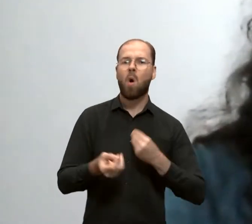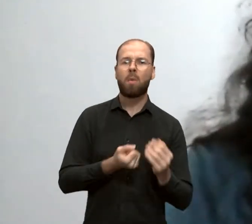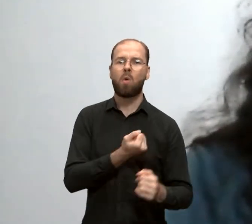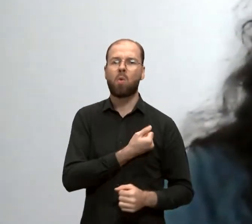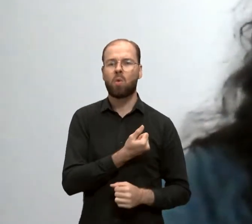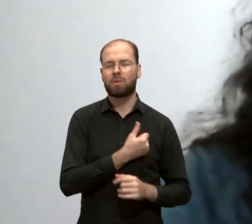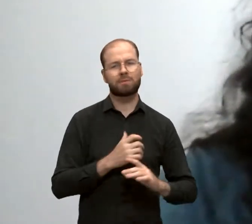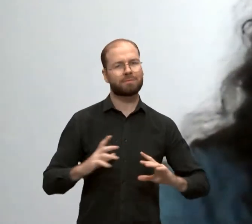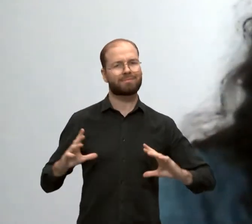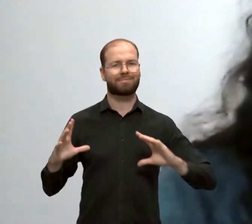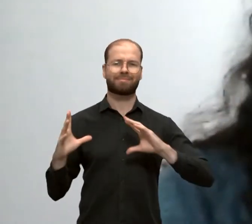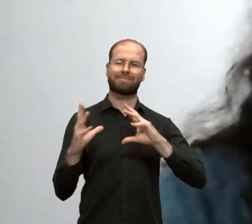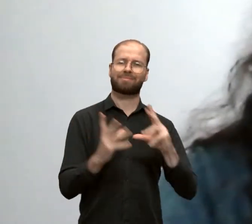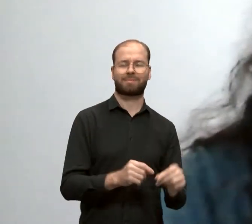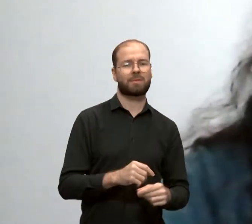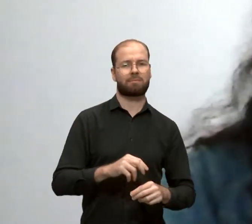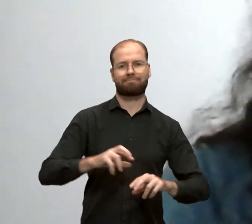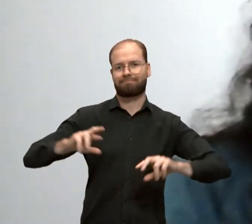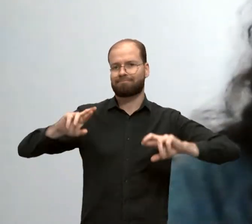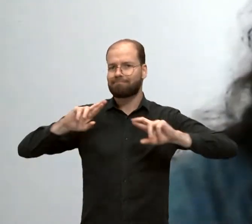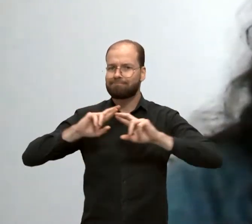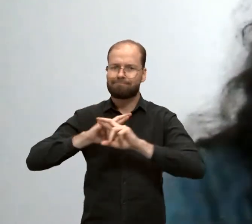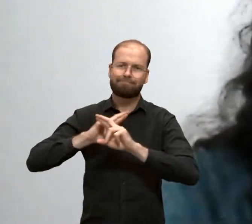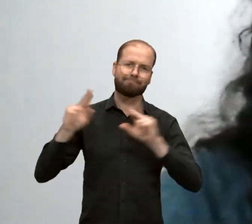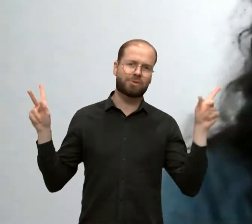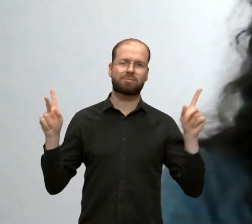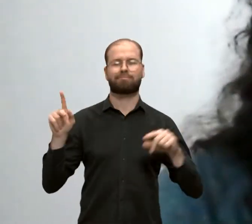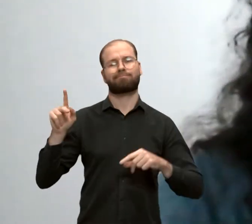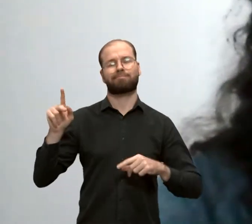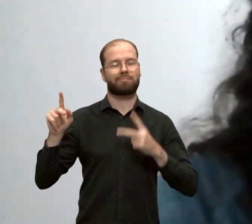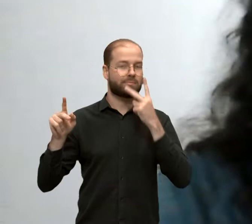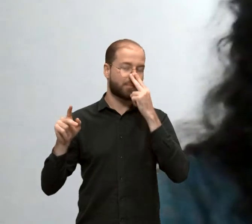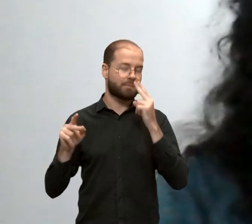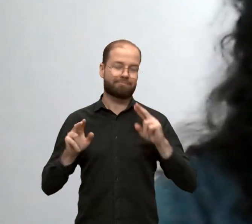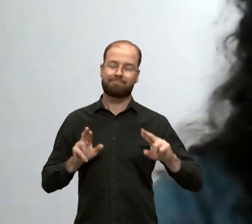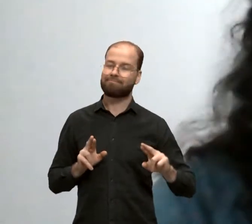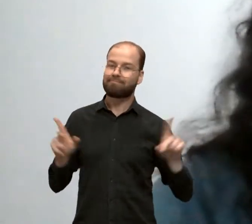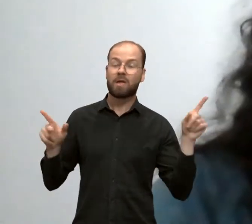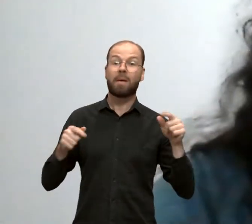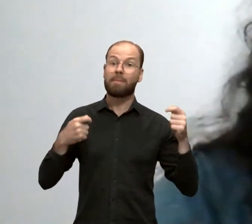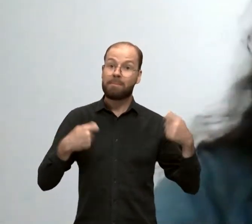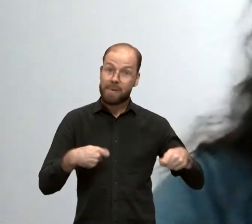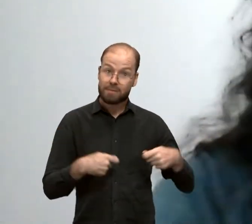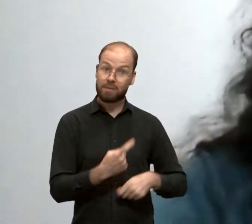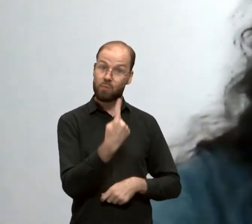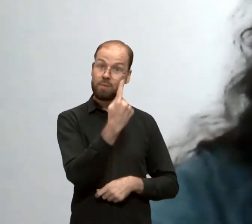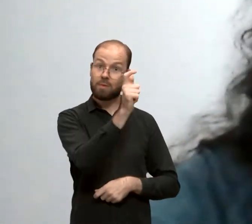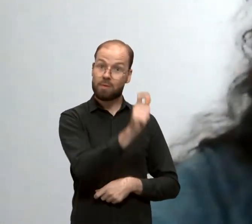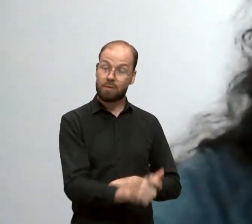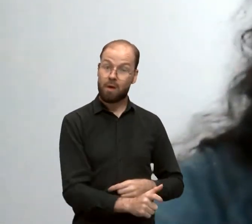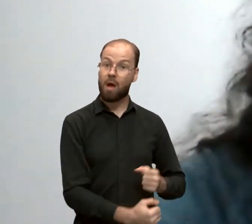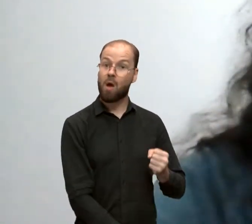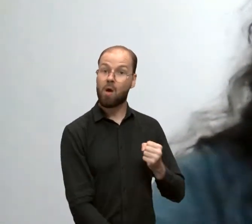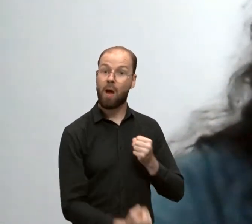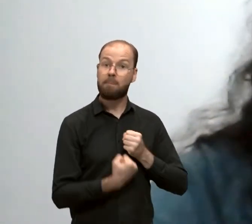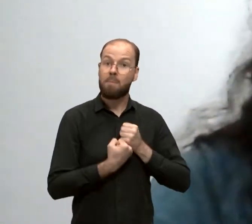tudo é muito diferente, aí ter alguém para te dar esse suporte é